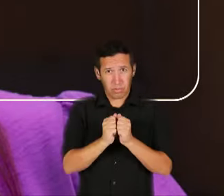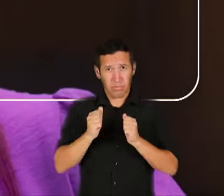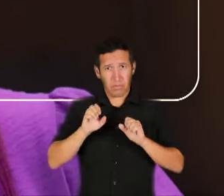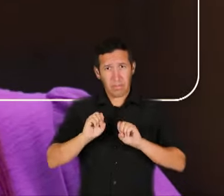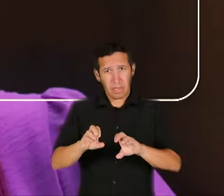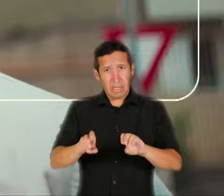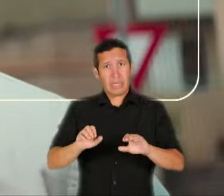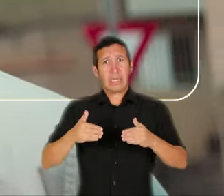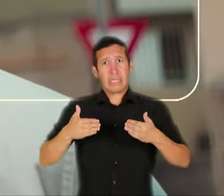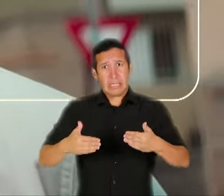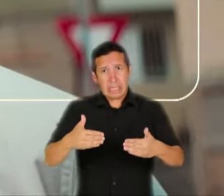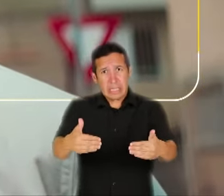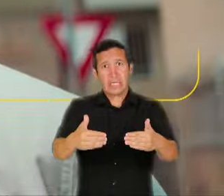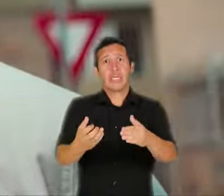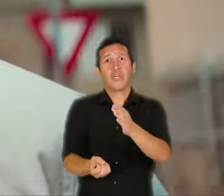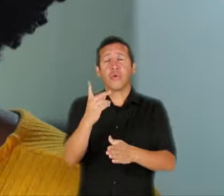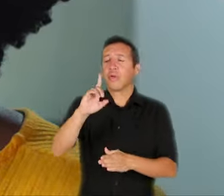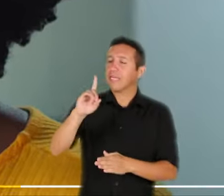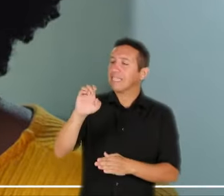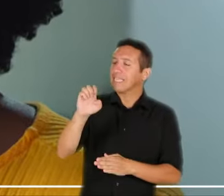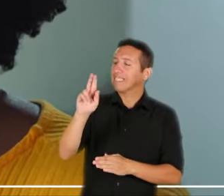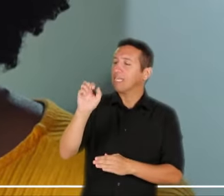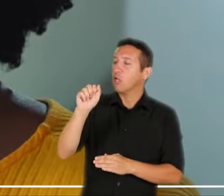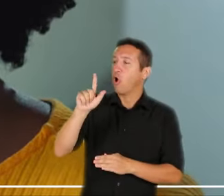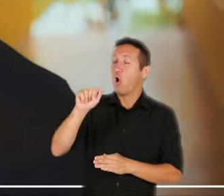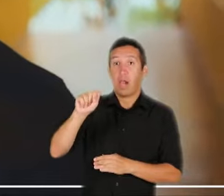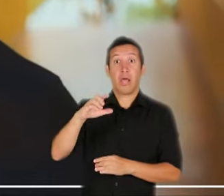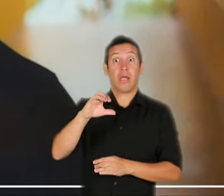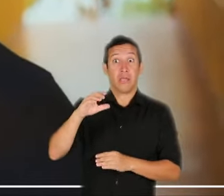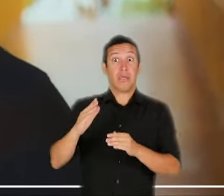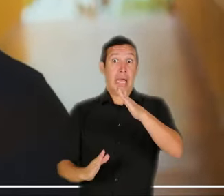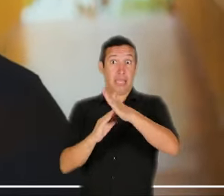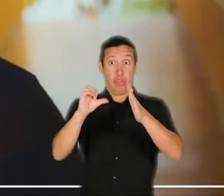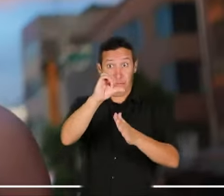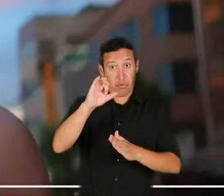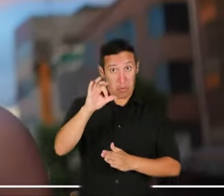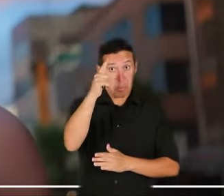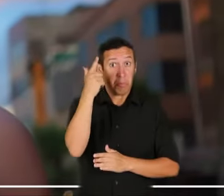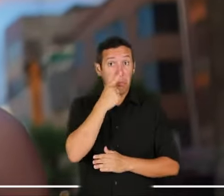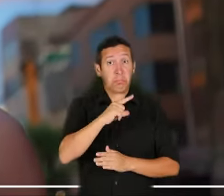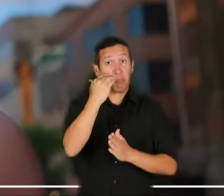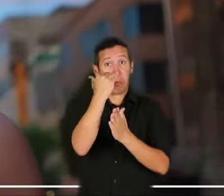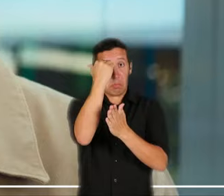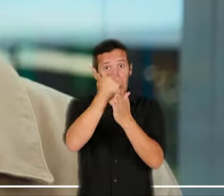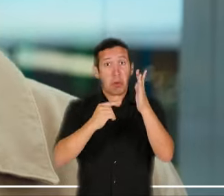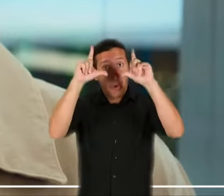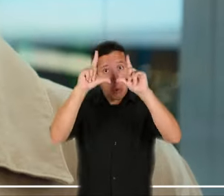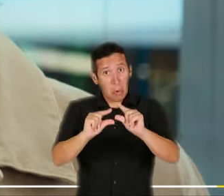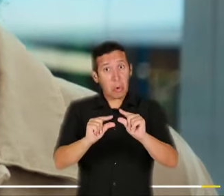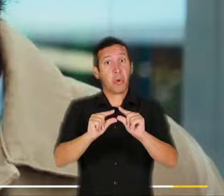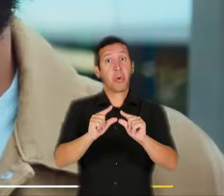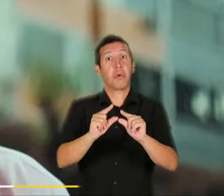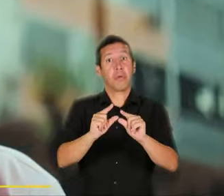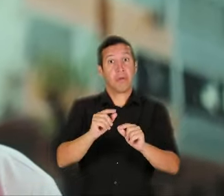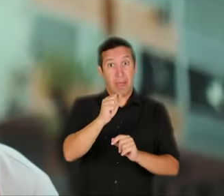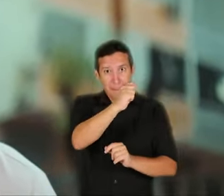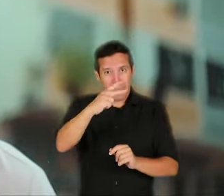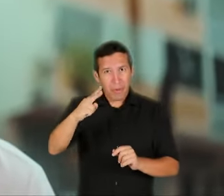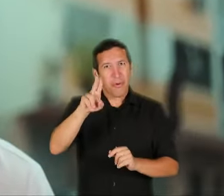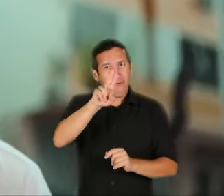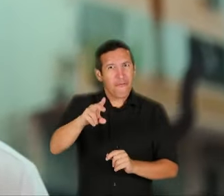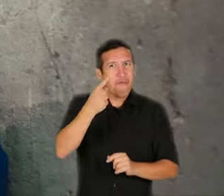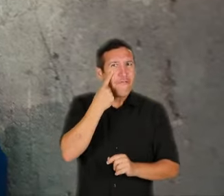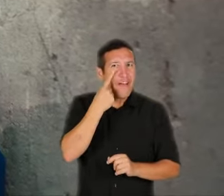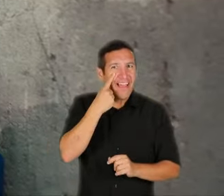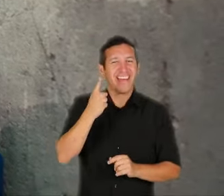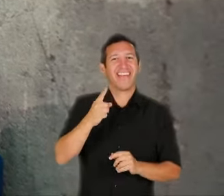governo federal, por meio do Ministério da Educação, criou o Desenrola FIES, que concede descontos de até 99% no saldo devedor. Faça